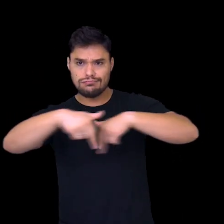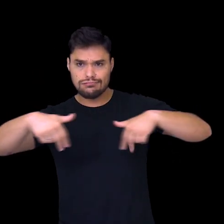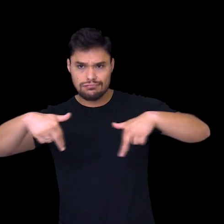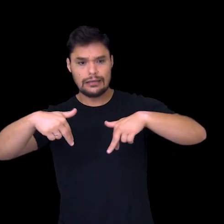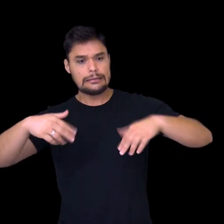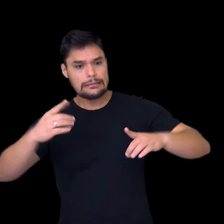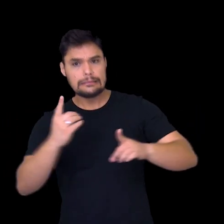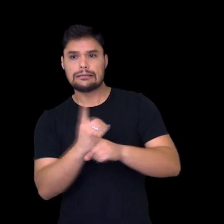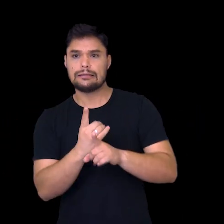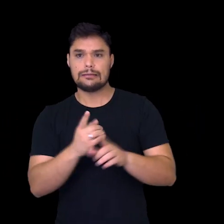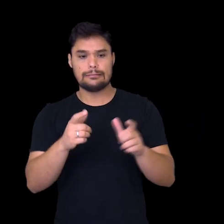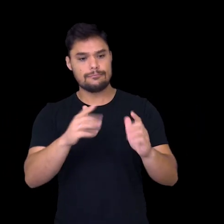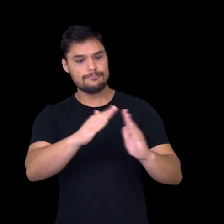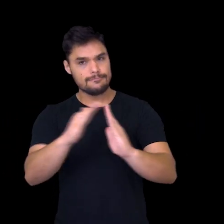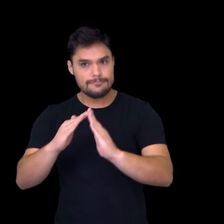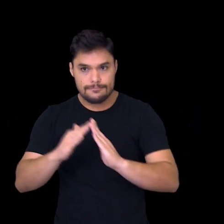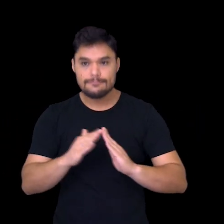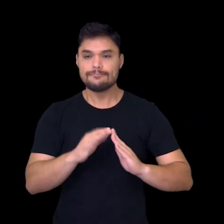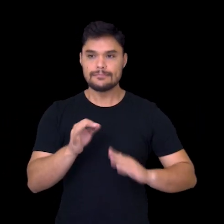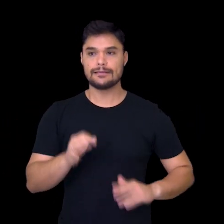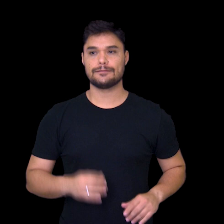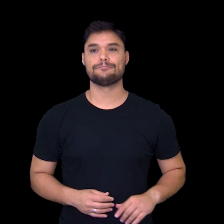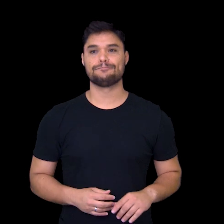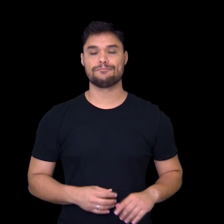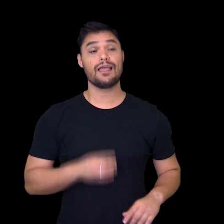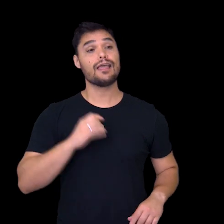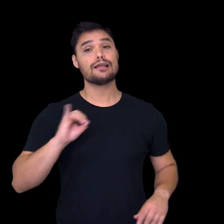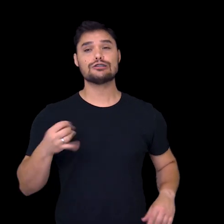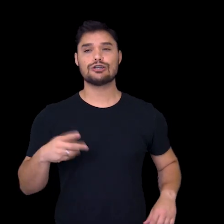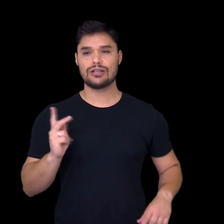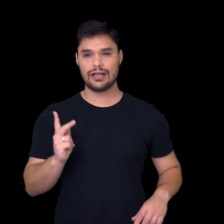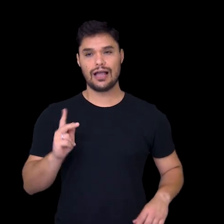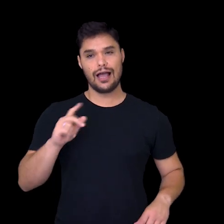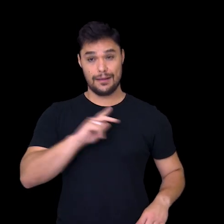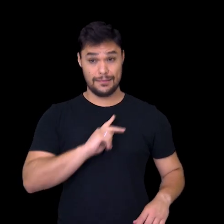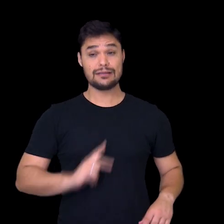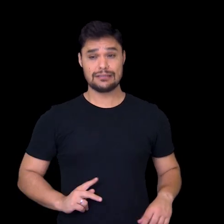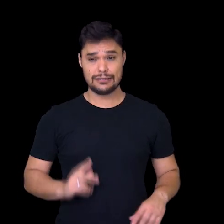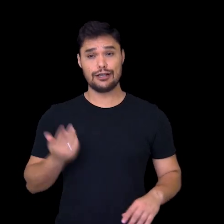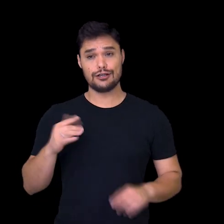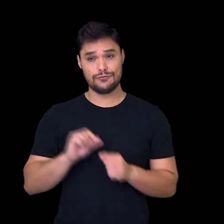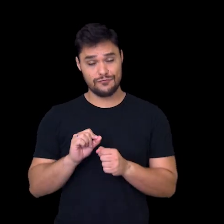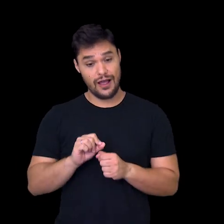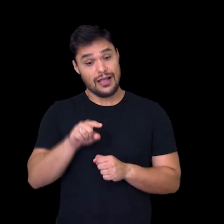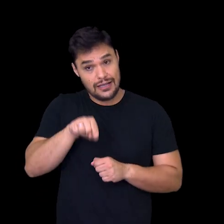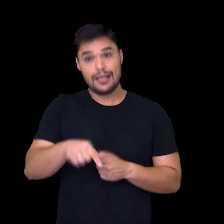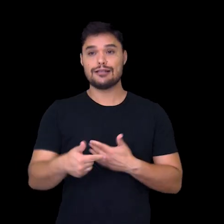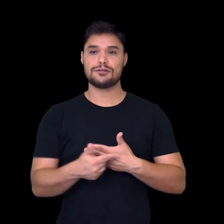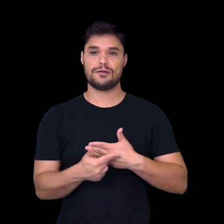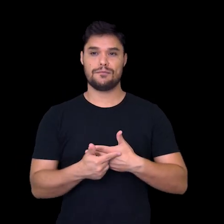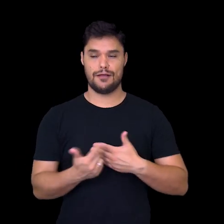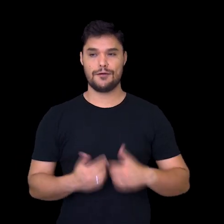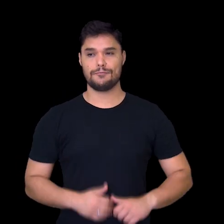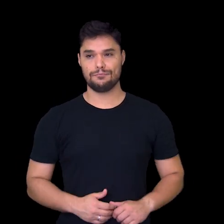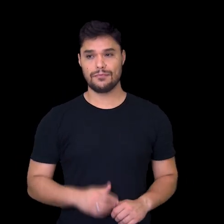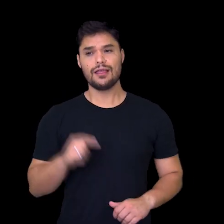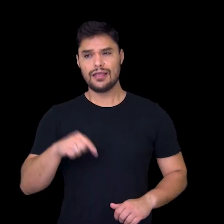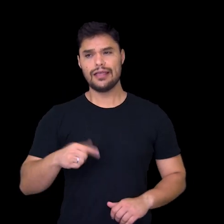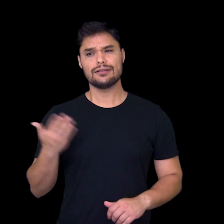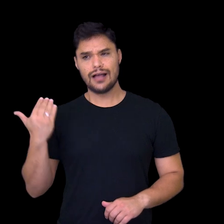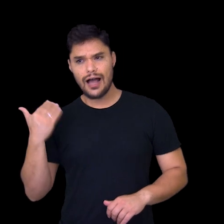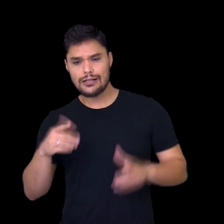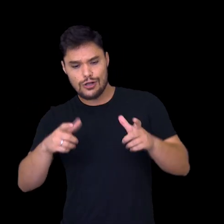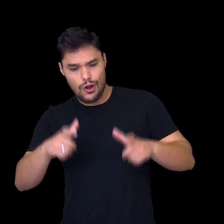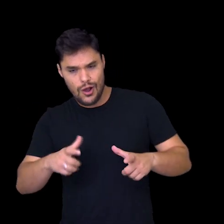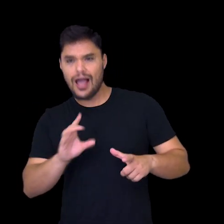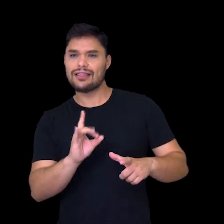informais numa reunião de pessoas aqui. Acho que JK faz mais um desses encontros, porque, de fato, esse já